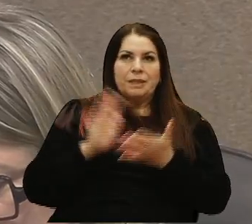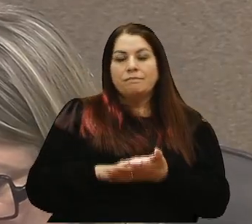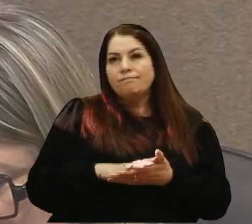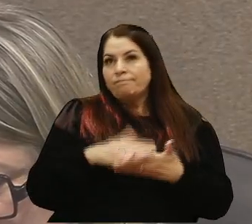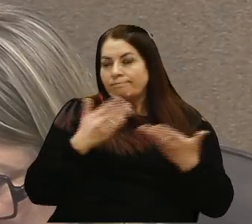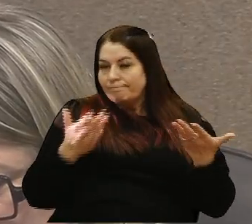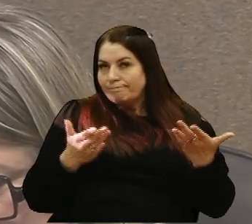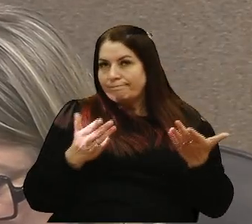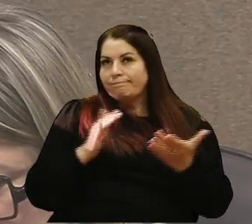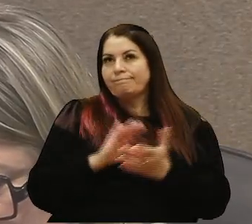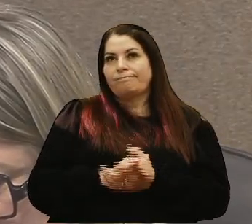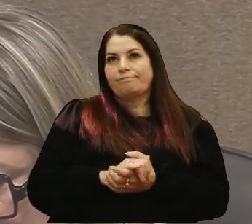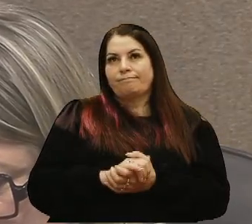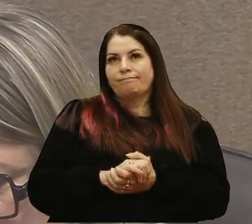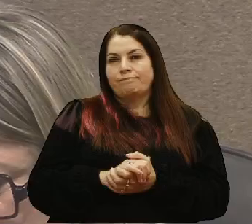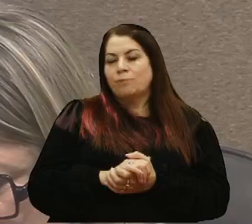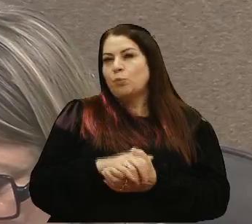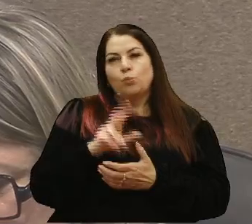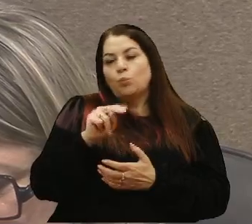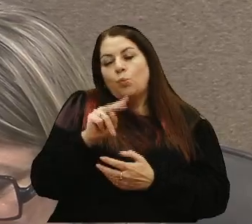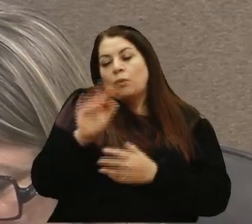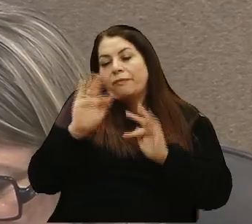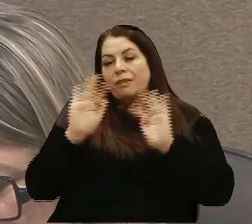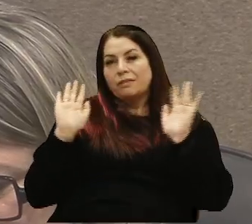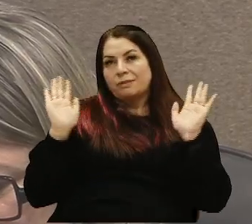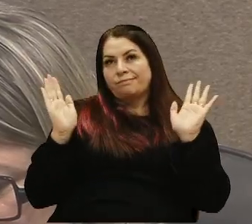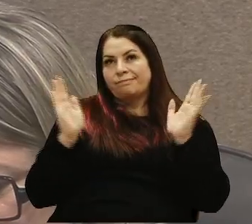Então, assim, olha, nunca tão contente.